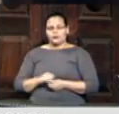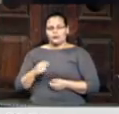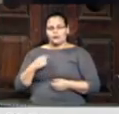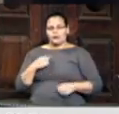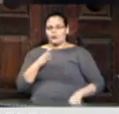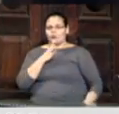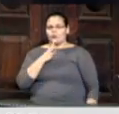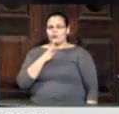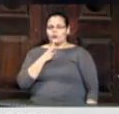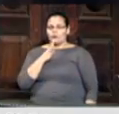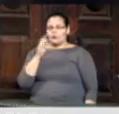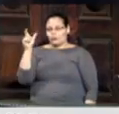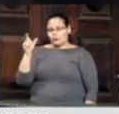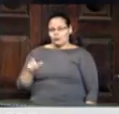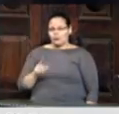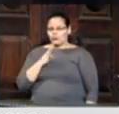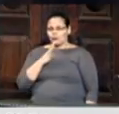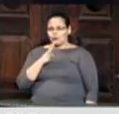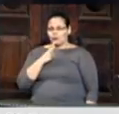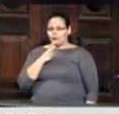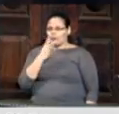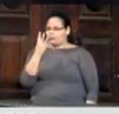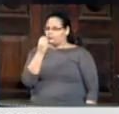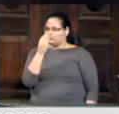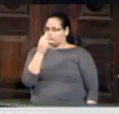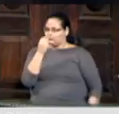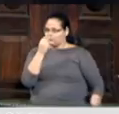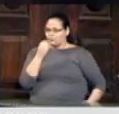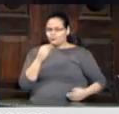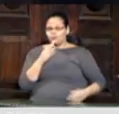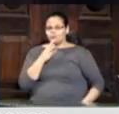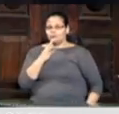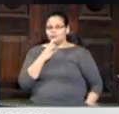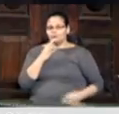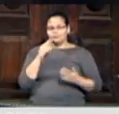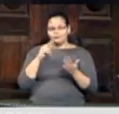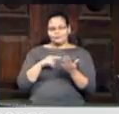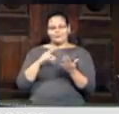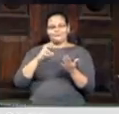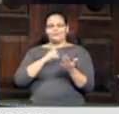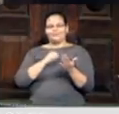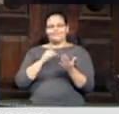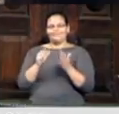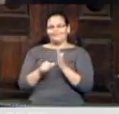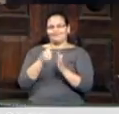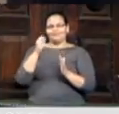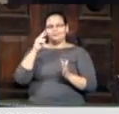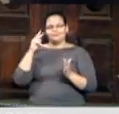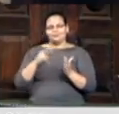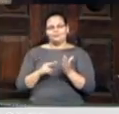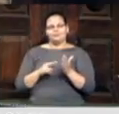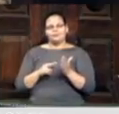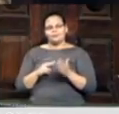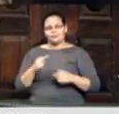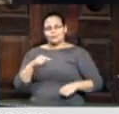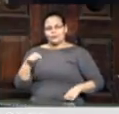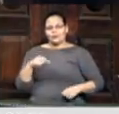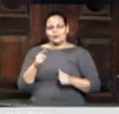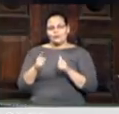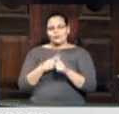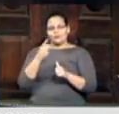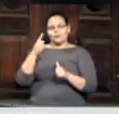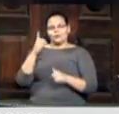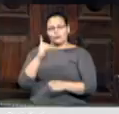A conheci por fotografias e foi amor à prima vista. Nosso